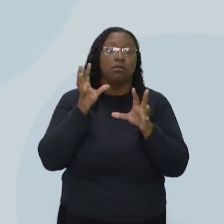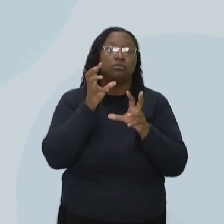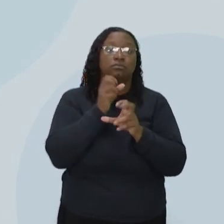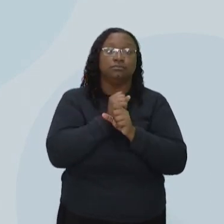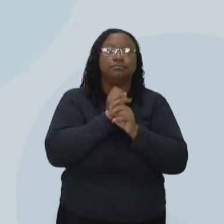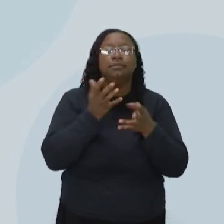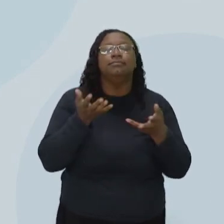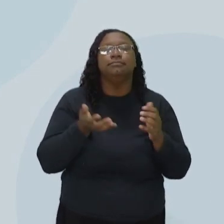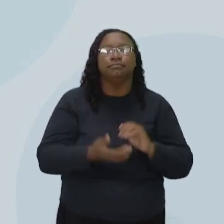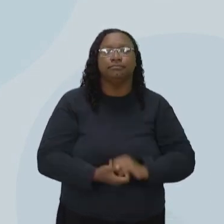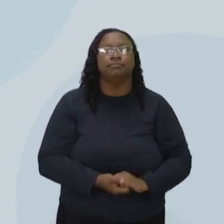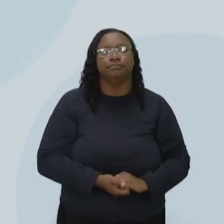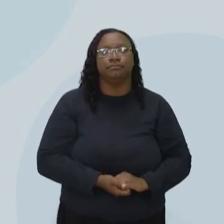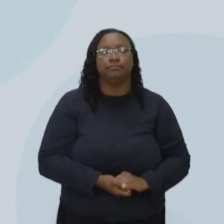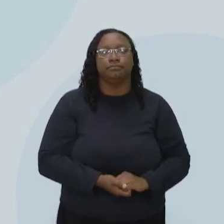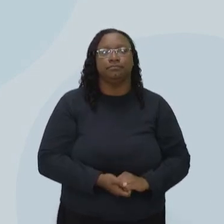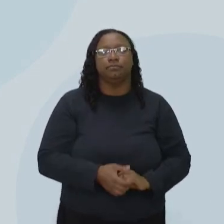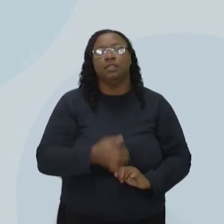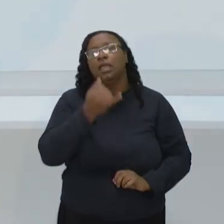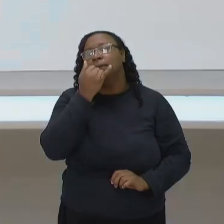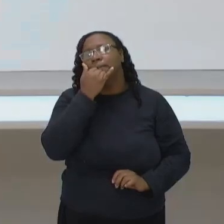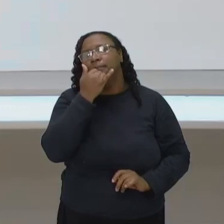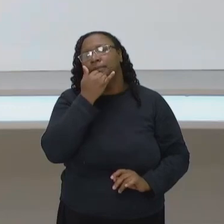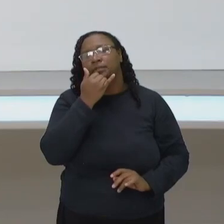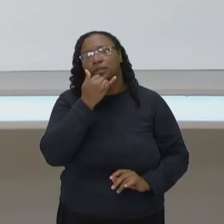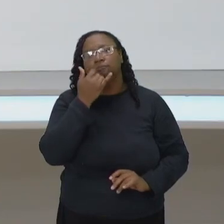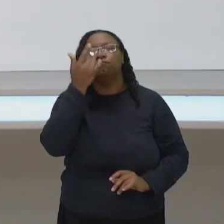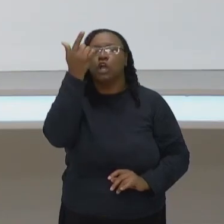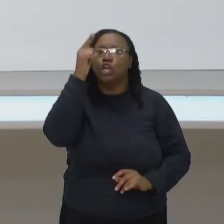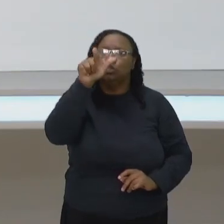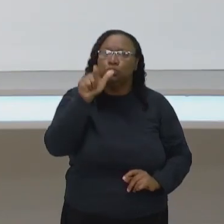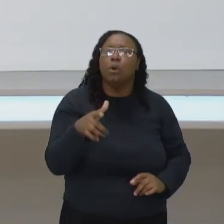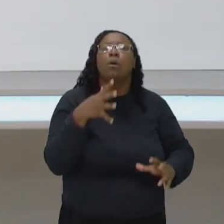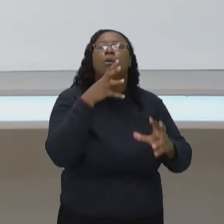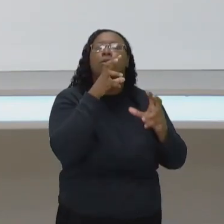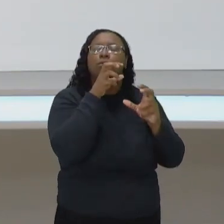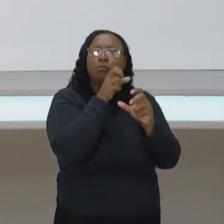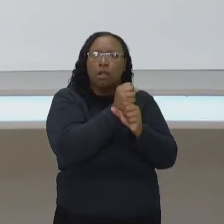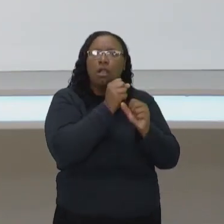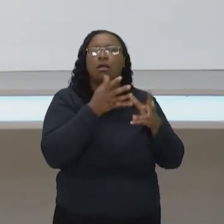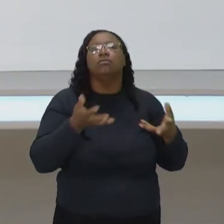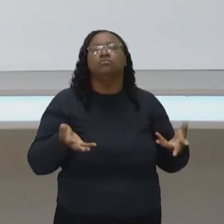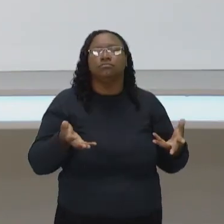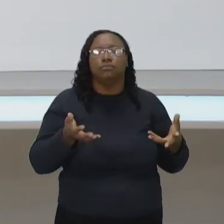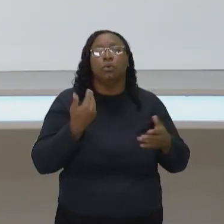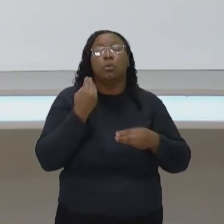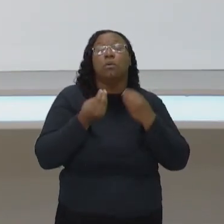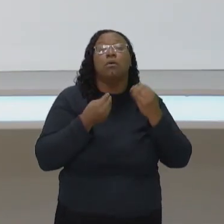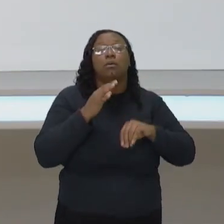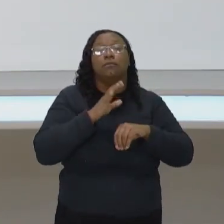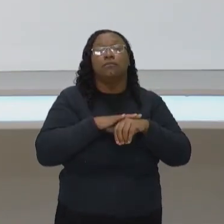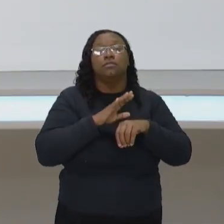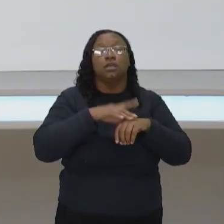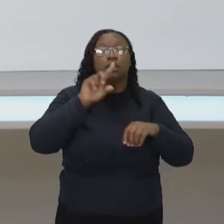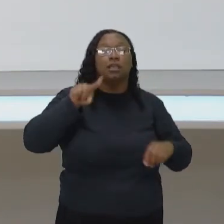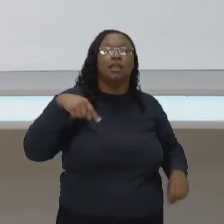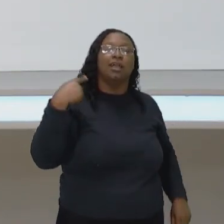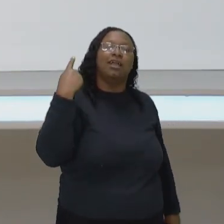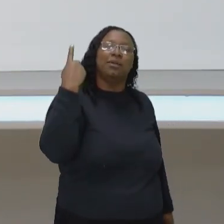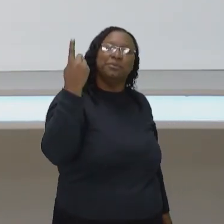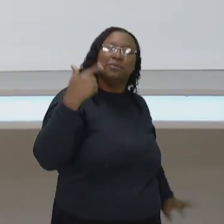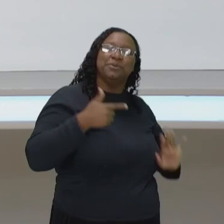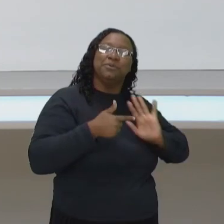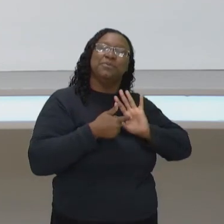calcular. A gente vai ter que recalcular. Como é que a gente vai fazer isso? Na próxima aula a gente vai fazer